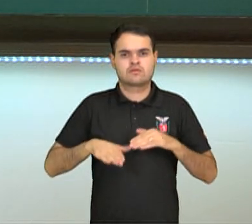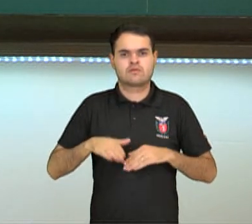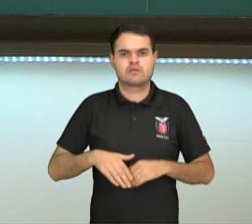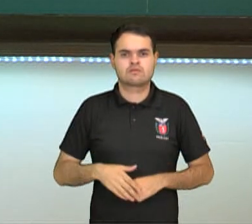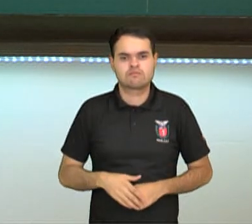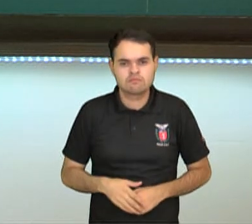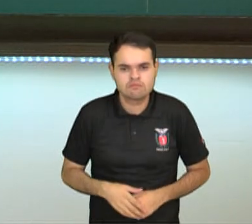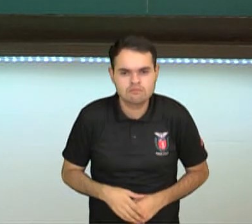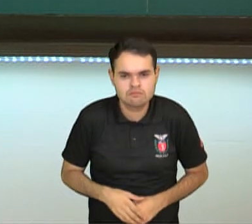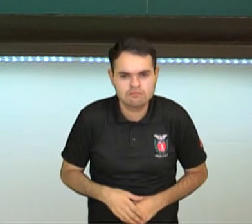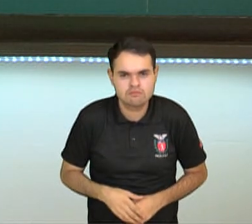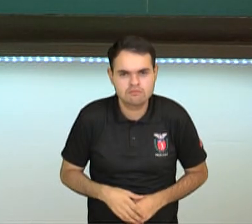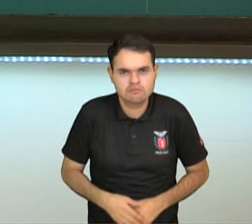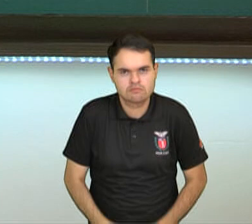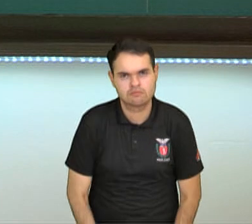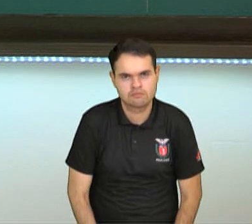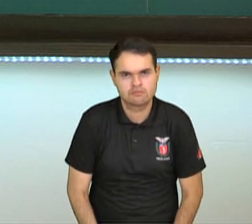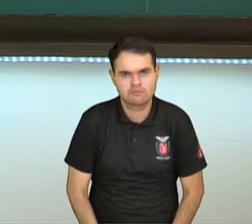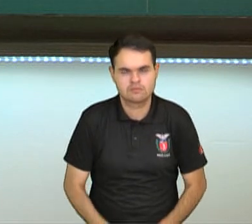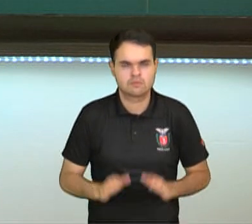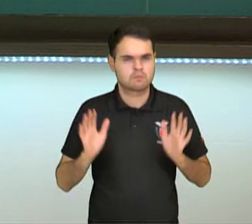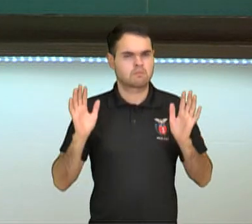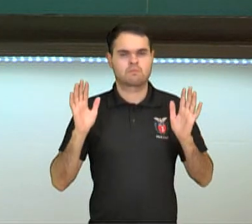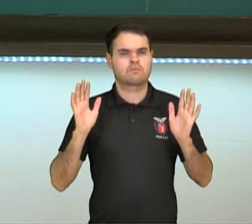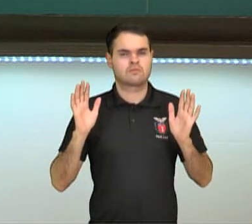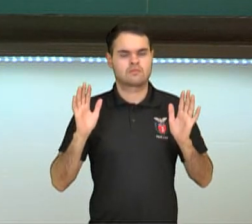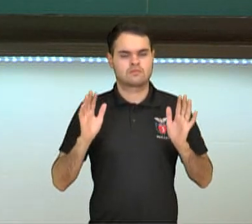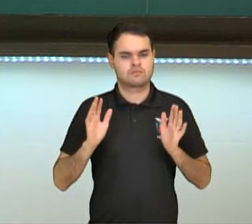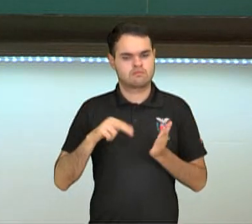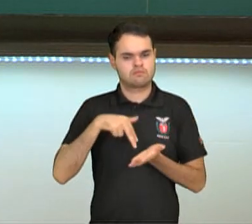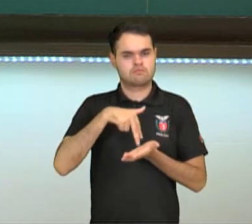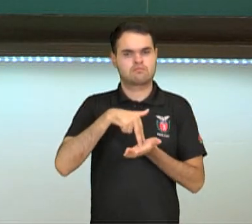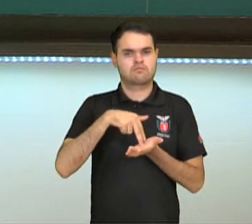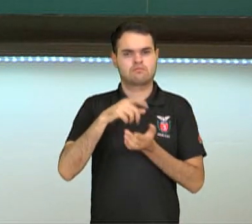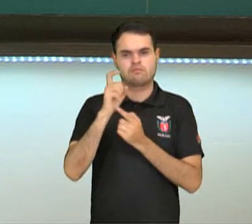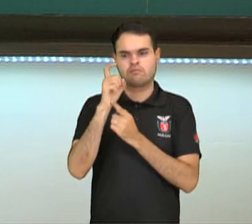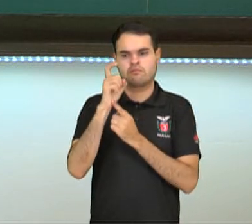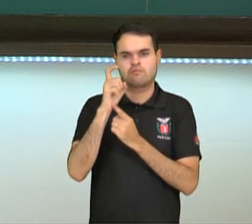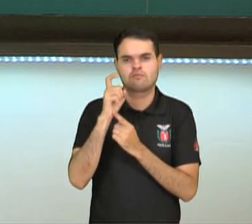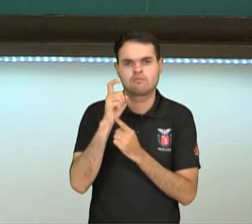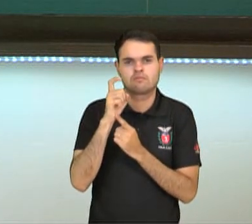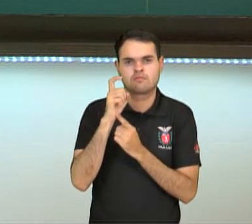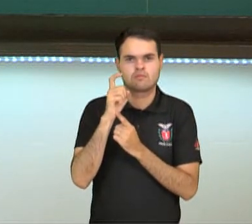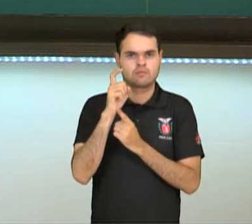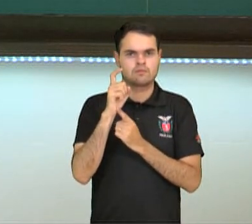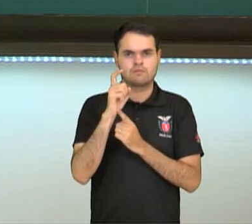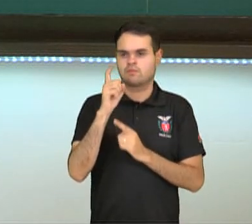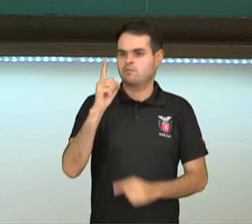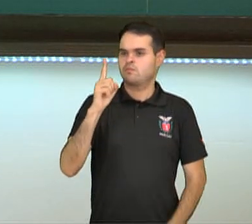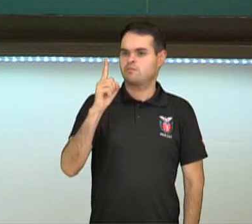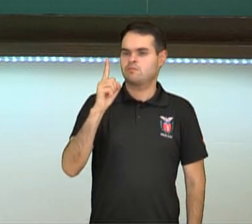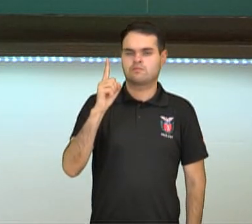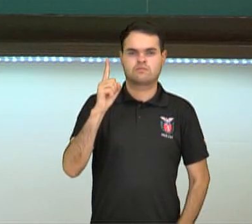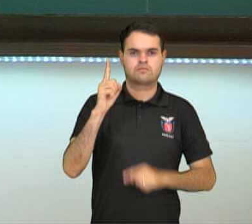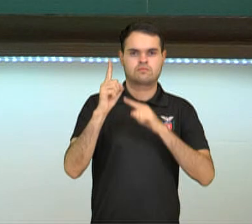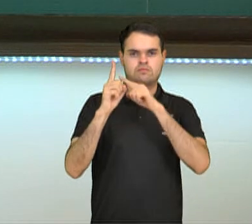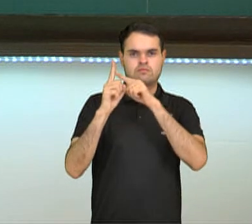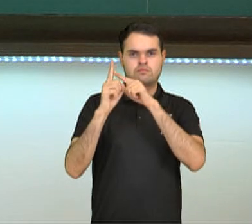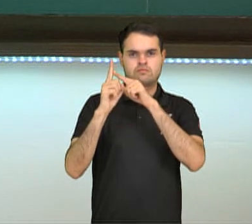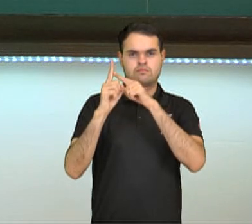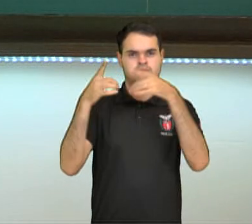frente ou com os ombros caídos, né? Porque a musculatura mais encorpada, mais